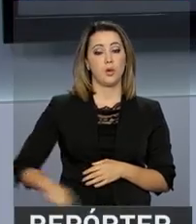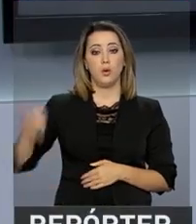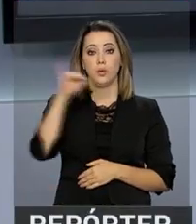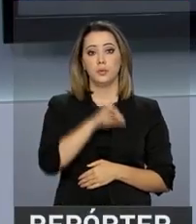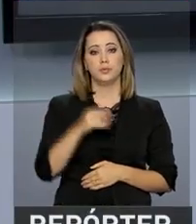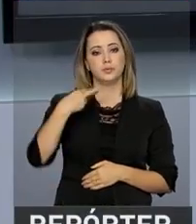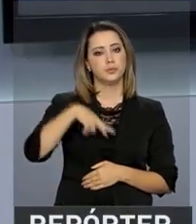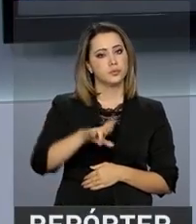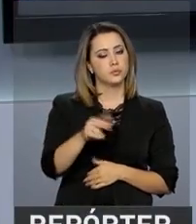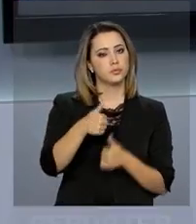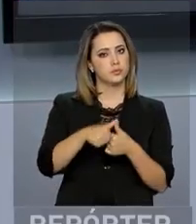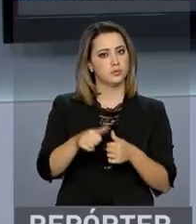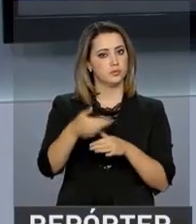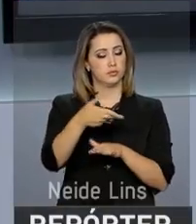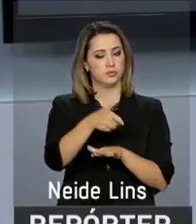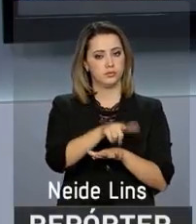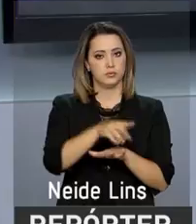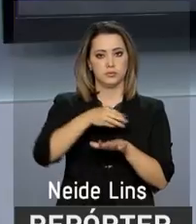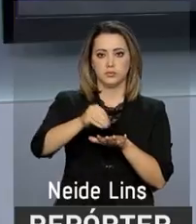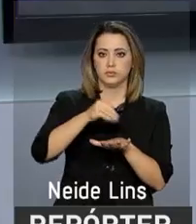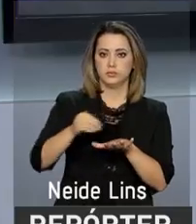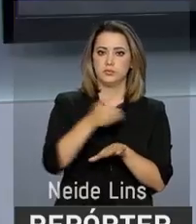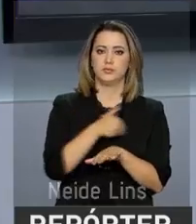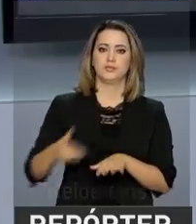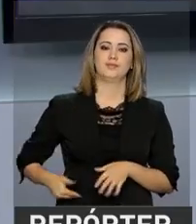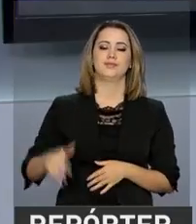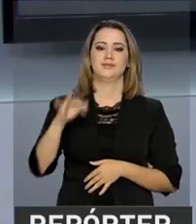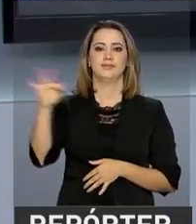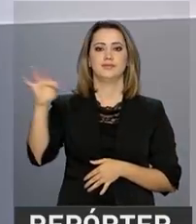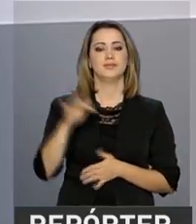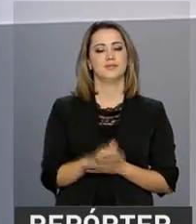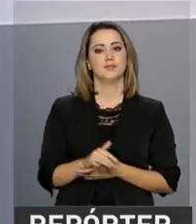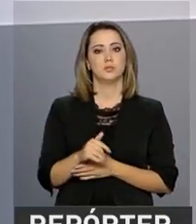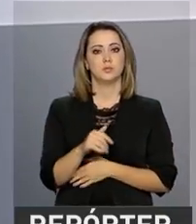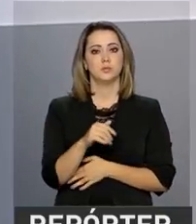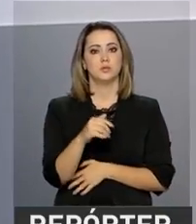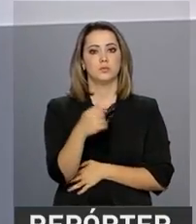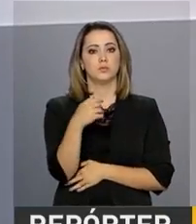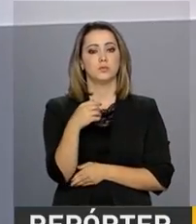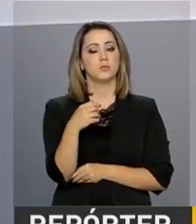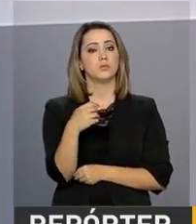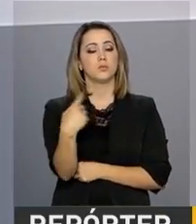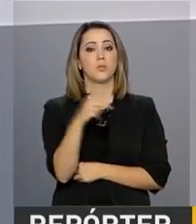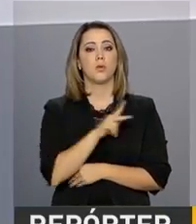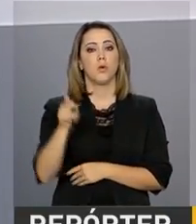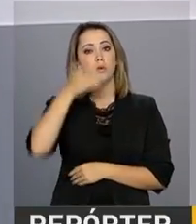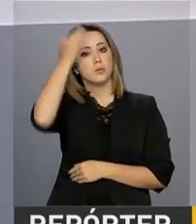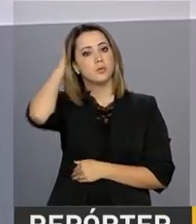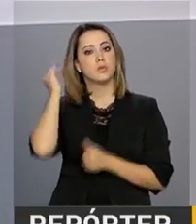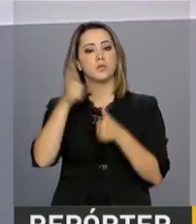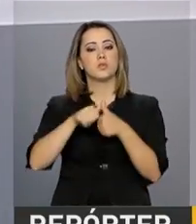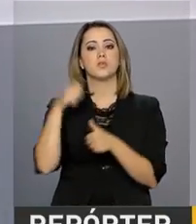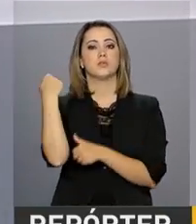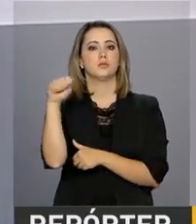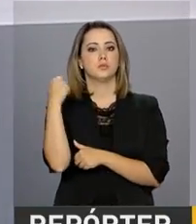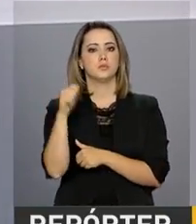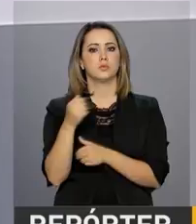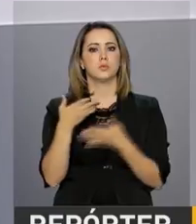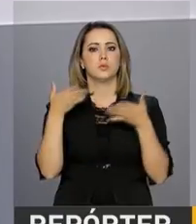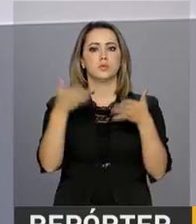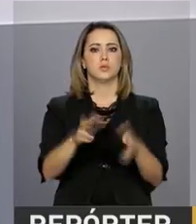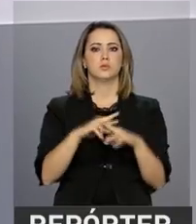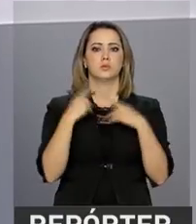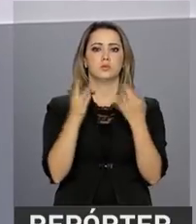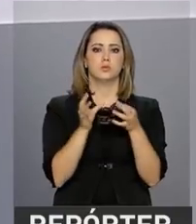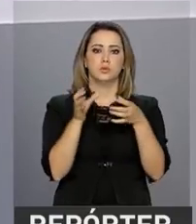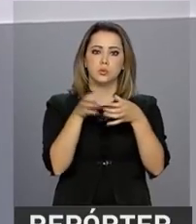Olá, o repórter NBR está de volta com as notícias do governo federal. O presidente Michel Temer está em Mendoza, na Argentina, onde participa